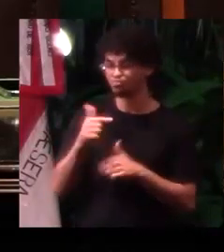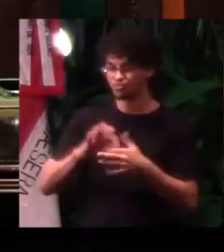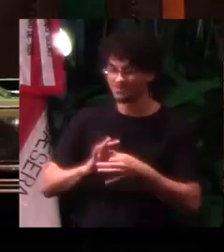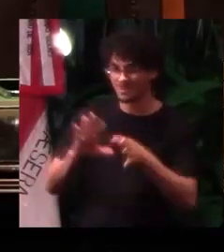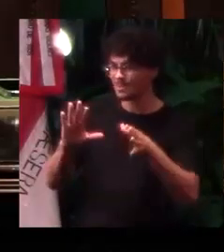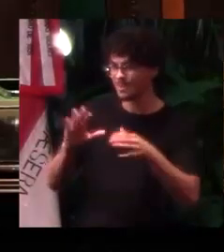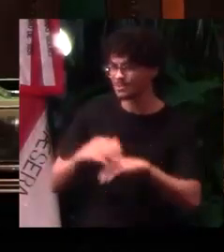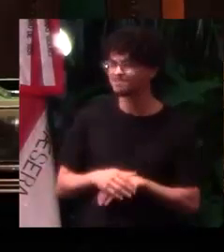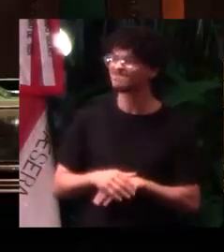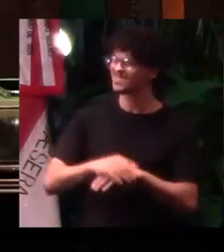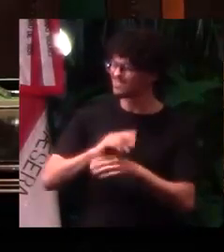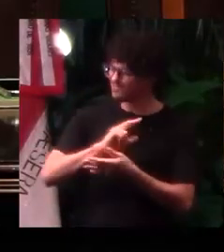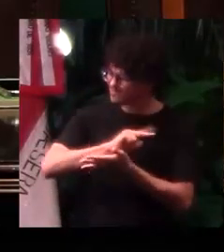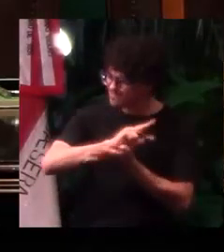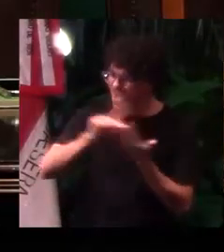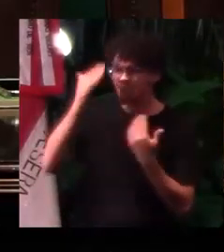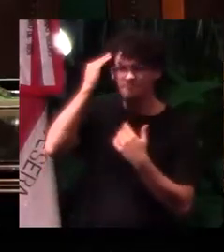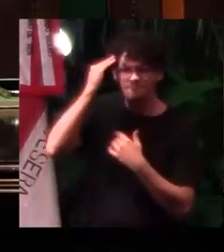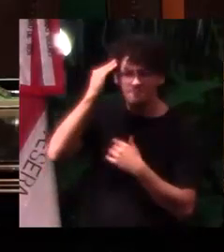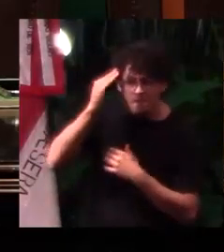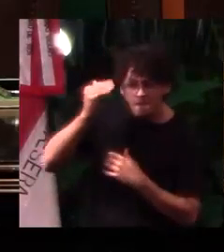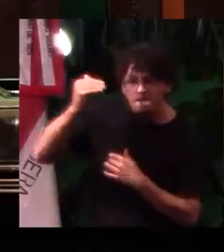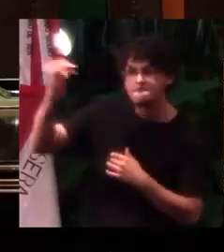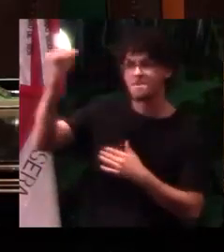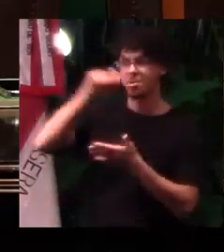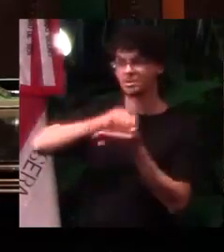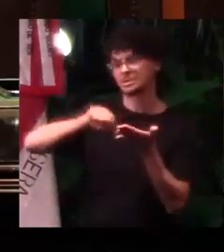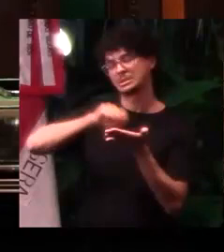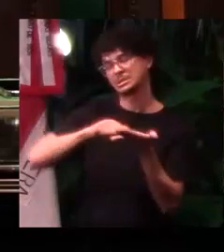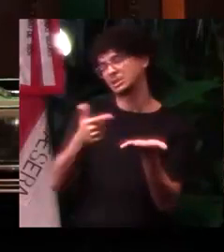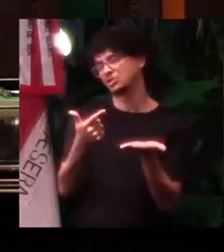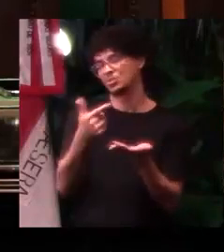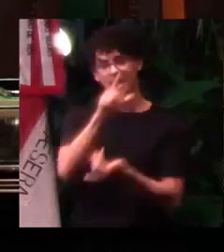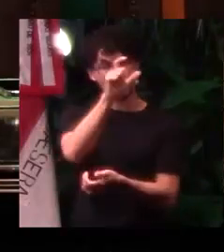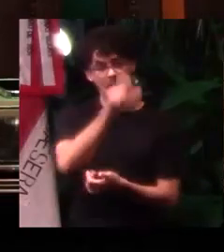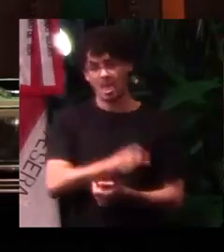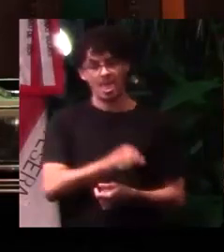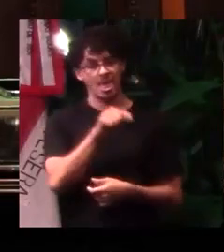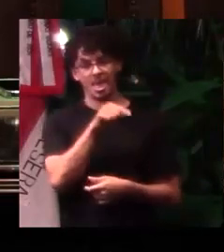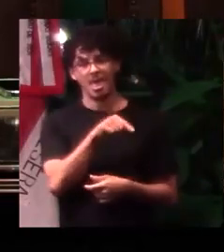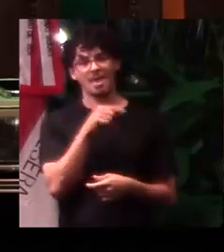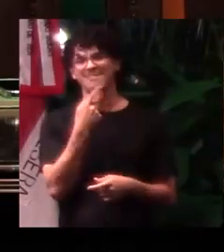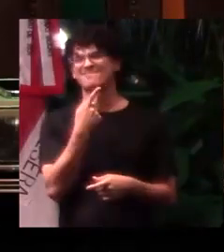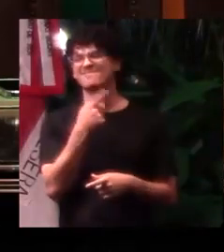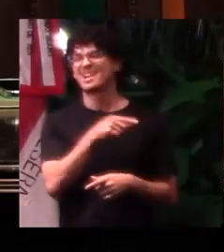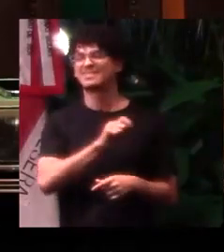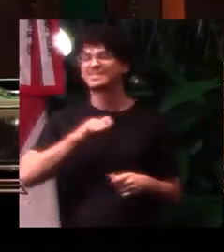grandes escritores que, inclusive, né, eram tidos, né, como